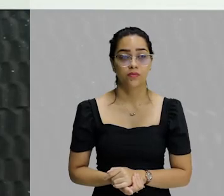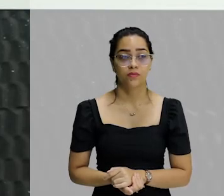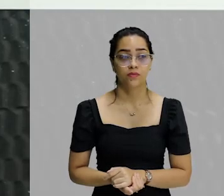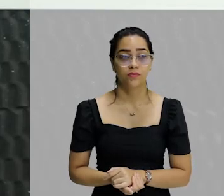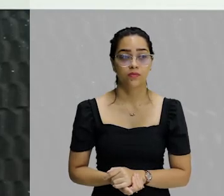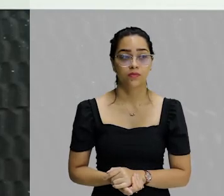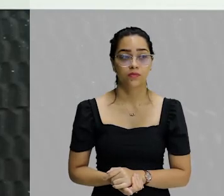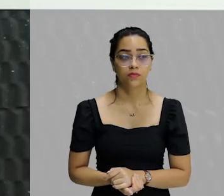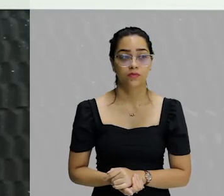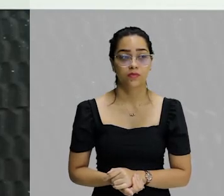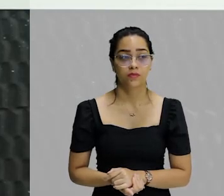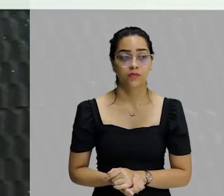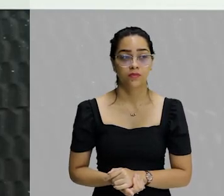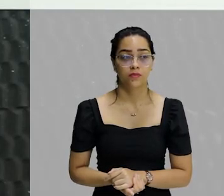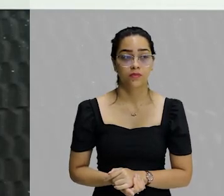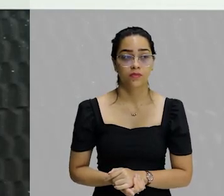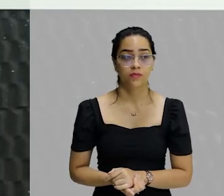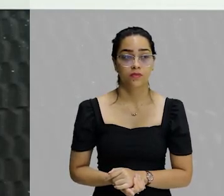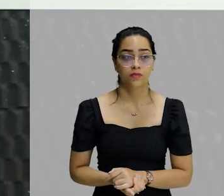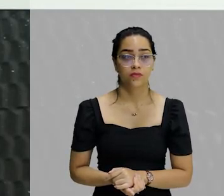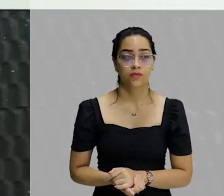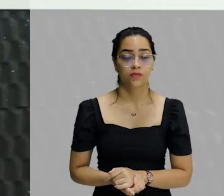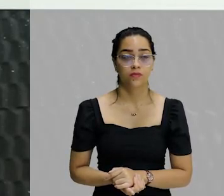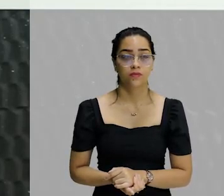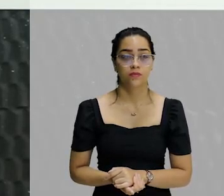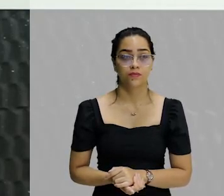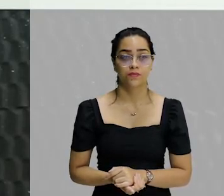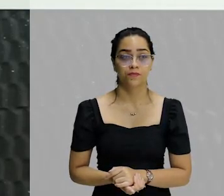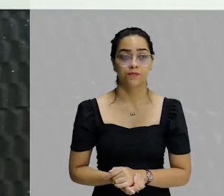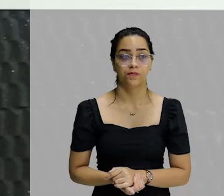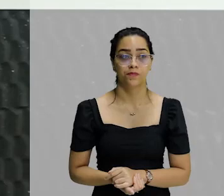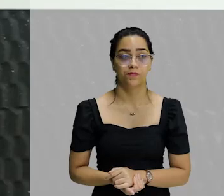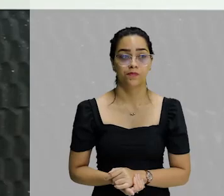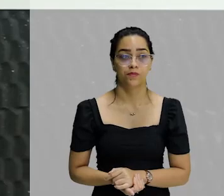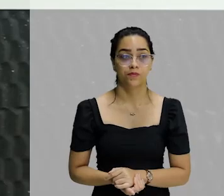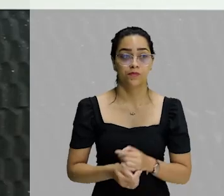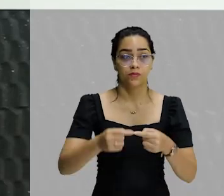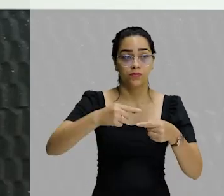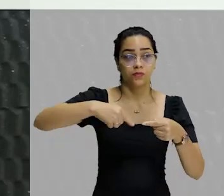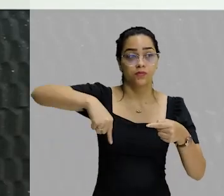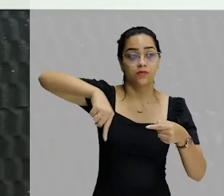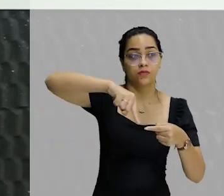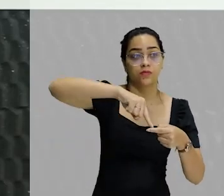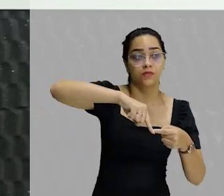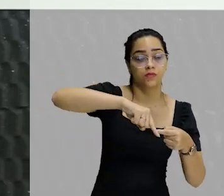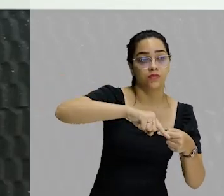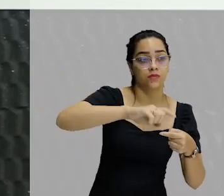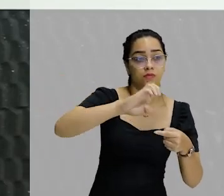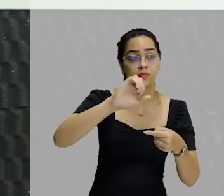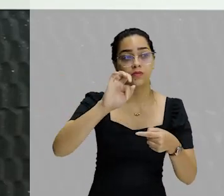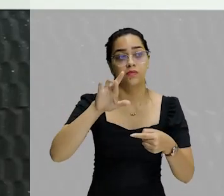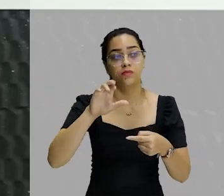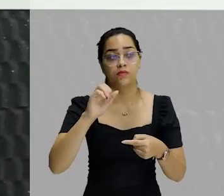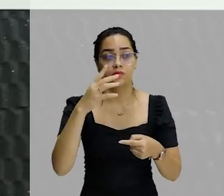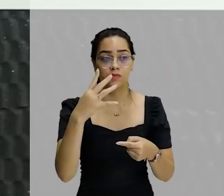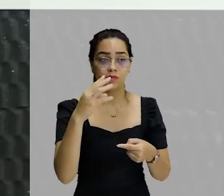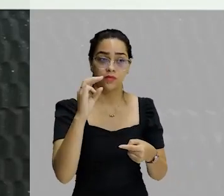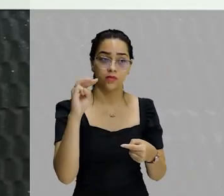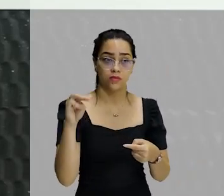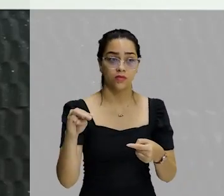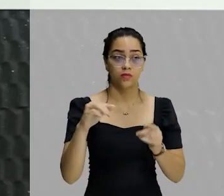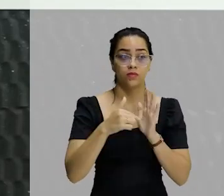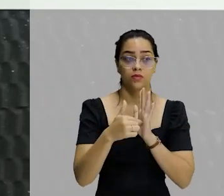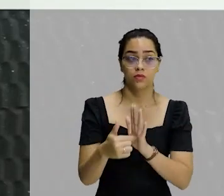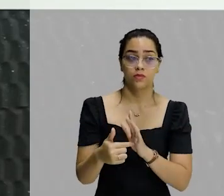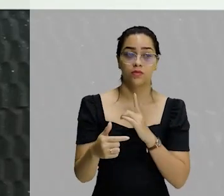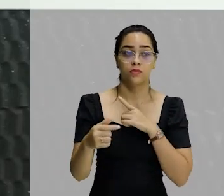O raio de uma esfera mede 4 centímetros. Um plano que secciona a esfera determina